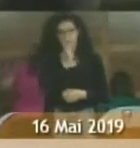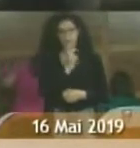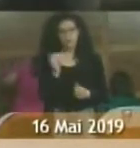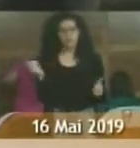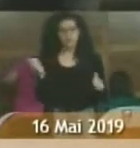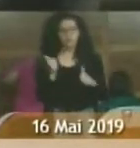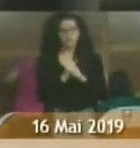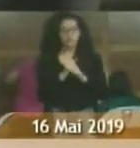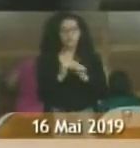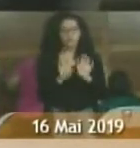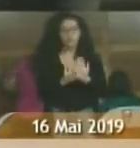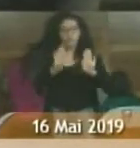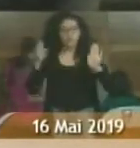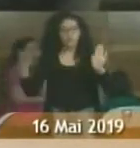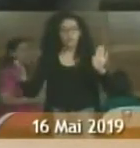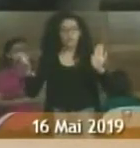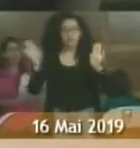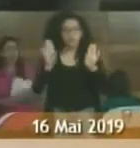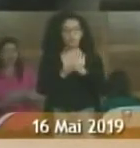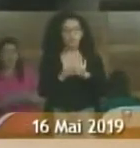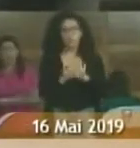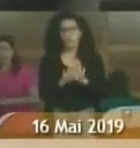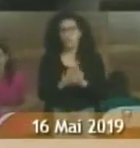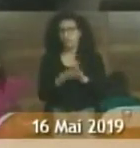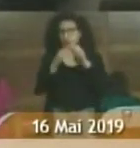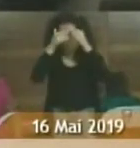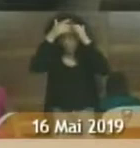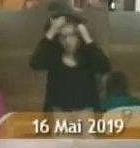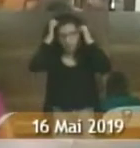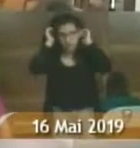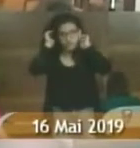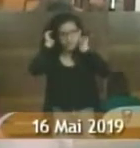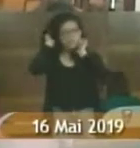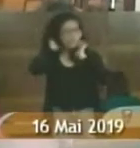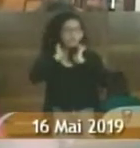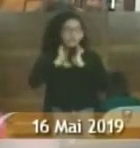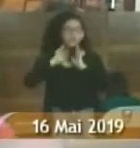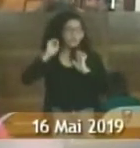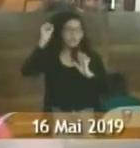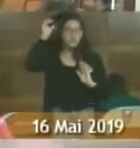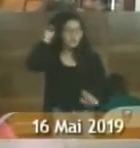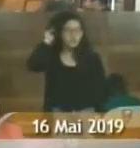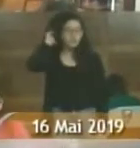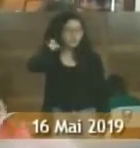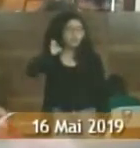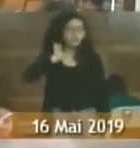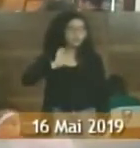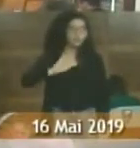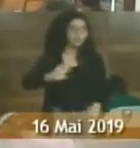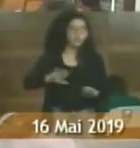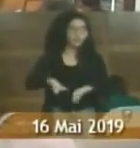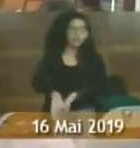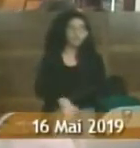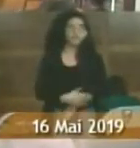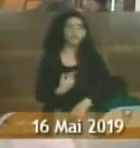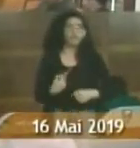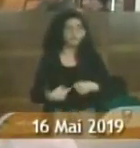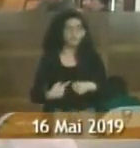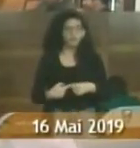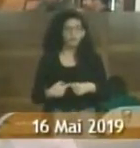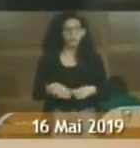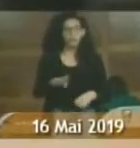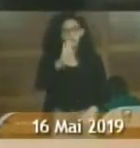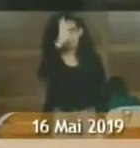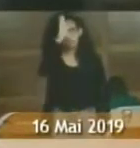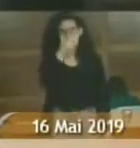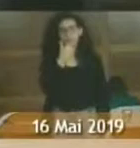troca do portão principal do Pessoal, posto de saúde. Pessoal, só um momentinho aí. Garantir a fala do vereador, por gentileza. Localizado na rua Comandante Silvio Trilho, bairro